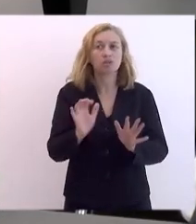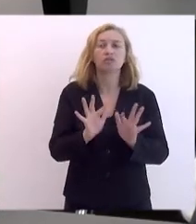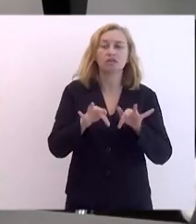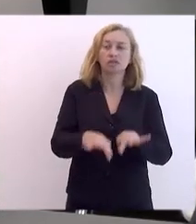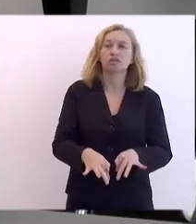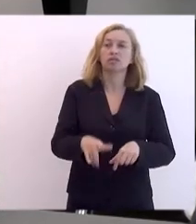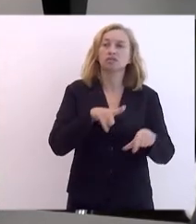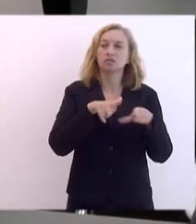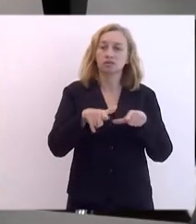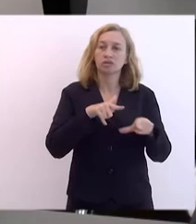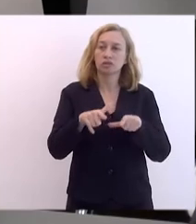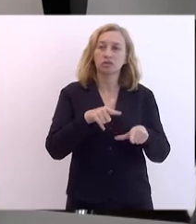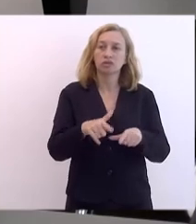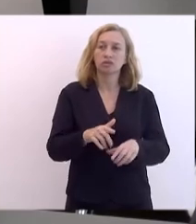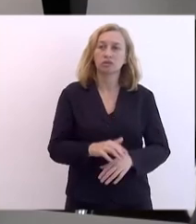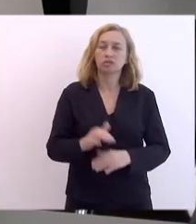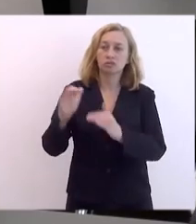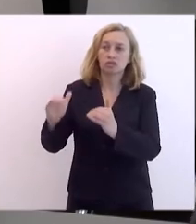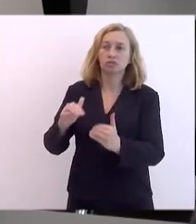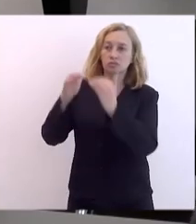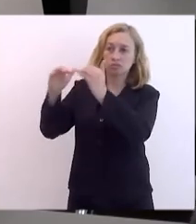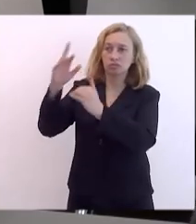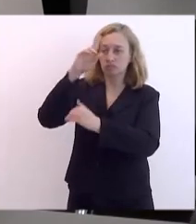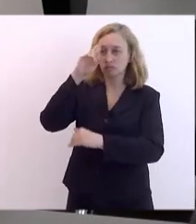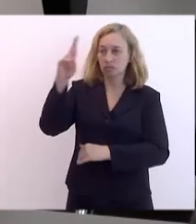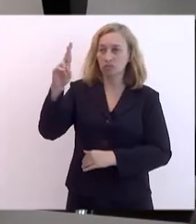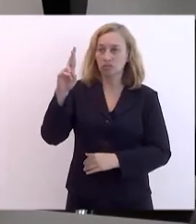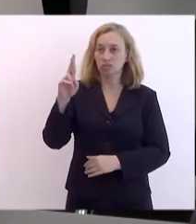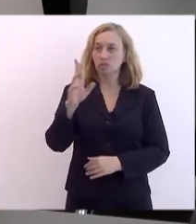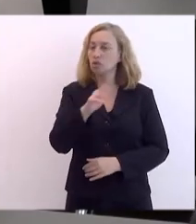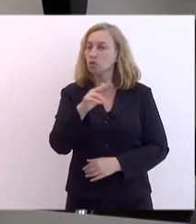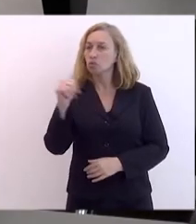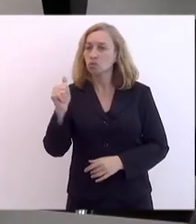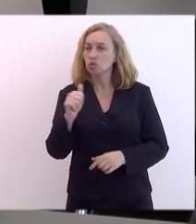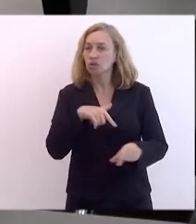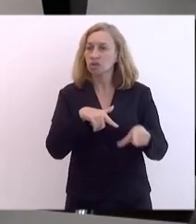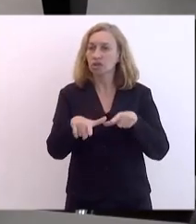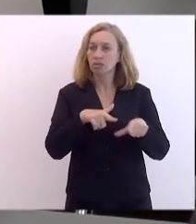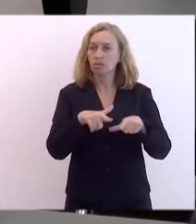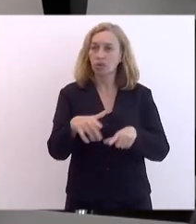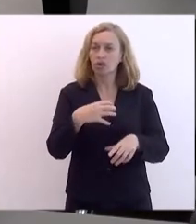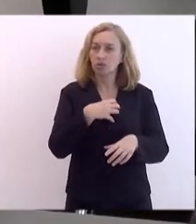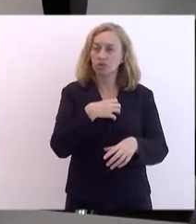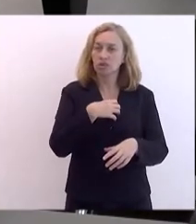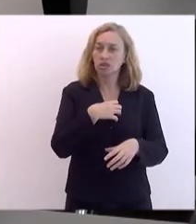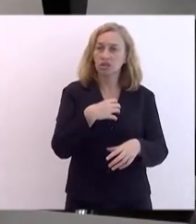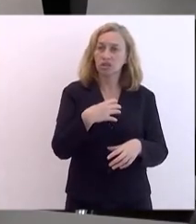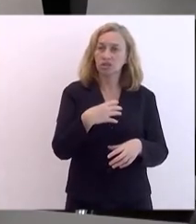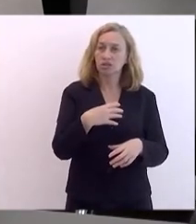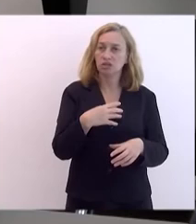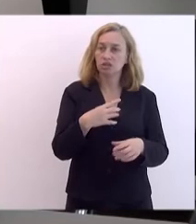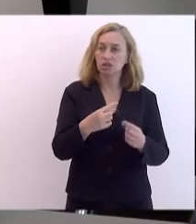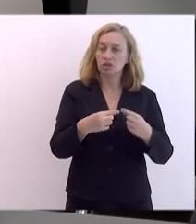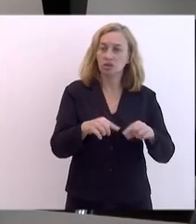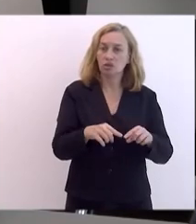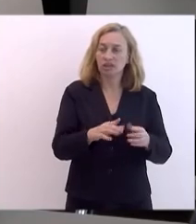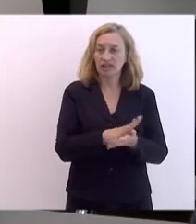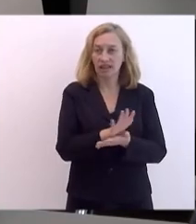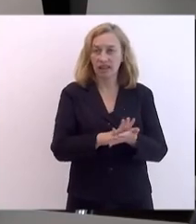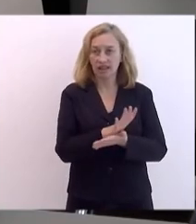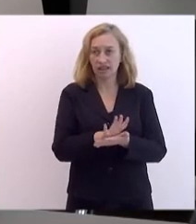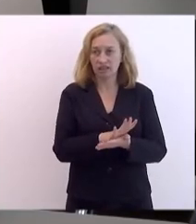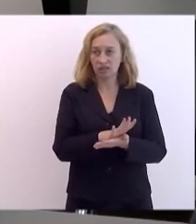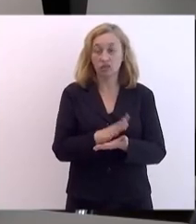trabalhos, Vossa Excelência jamais atuou no sentido de obstaculizar o que quer que seja. Em nenhum momento. Estou